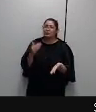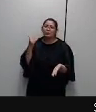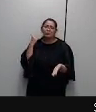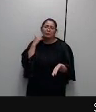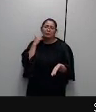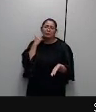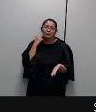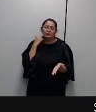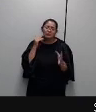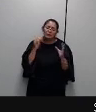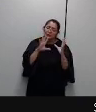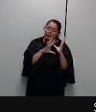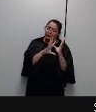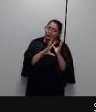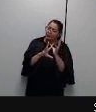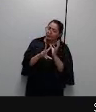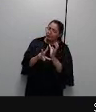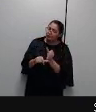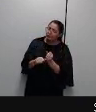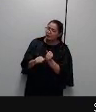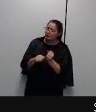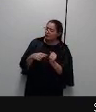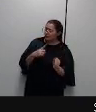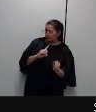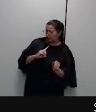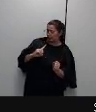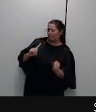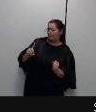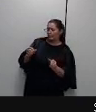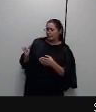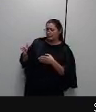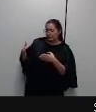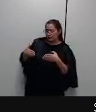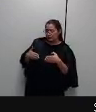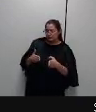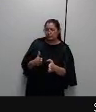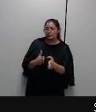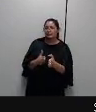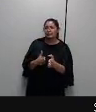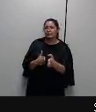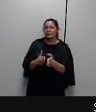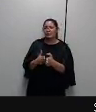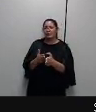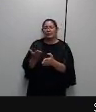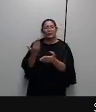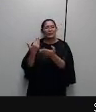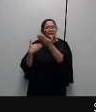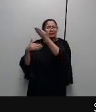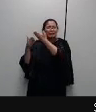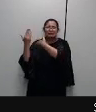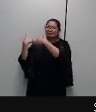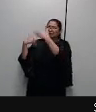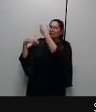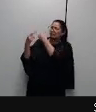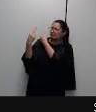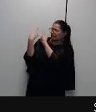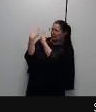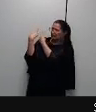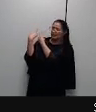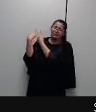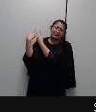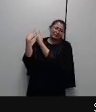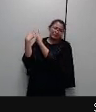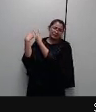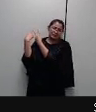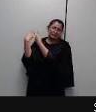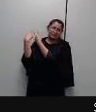caos não deve partir dele dele para frente O Operário se revelar para Trás uma coisa que foi